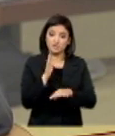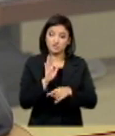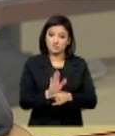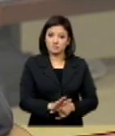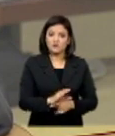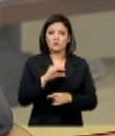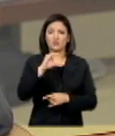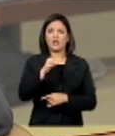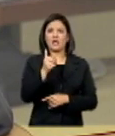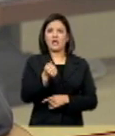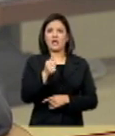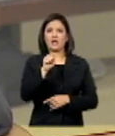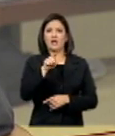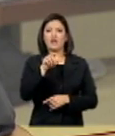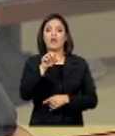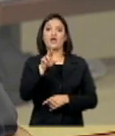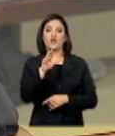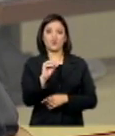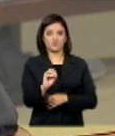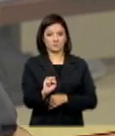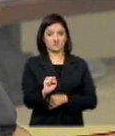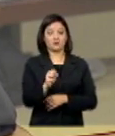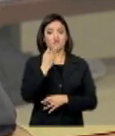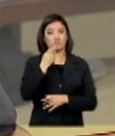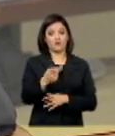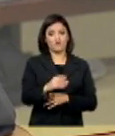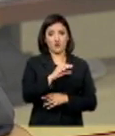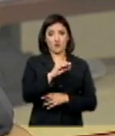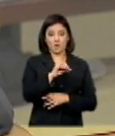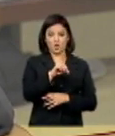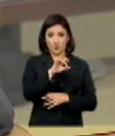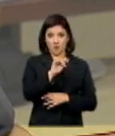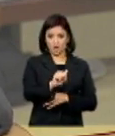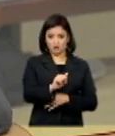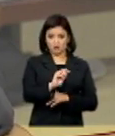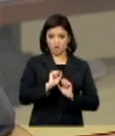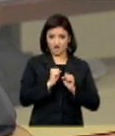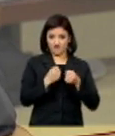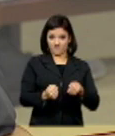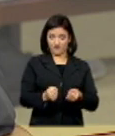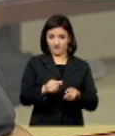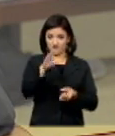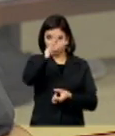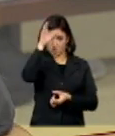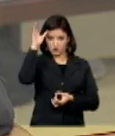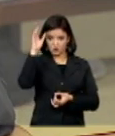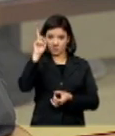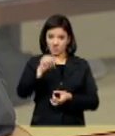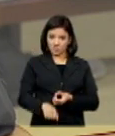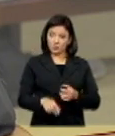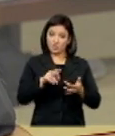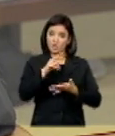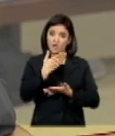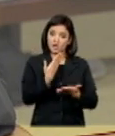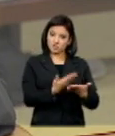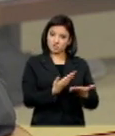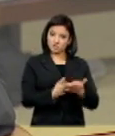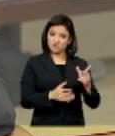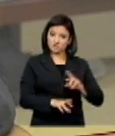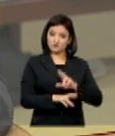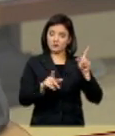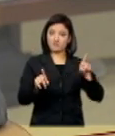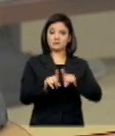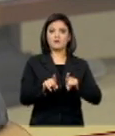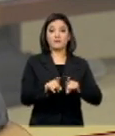que defende que o código de defesa do consumidor seja objeto de leituras distintas em se tratando de setores econômicos